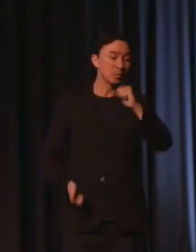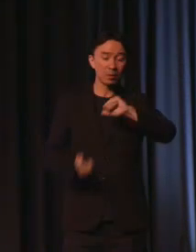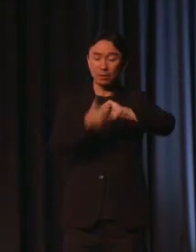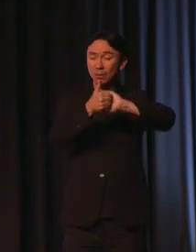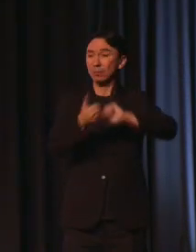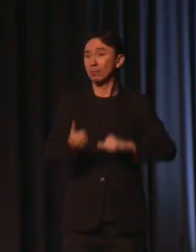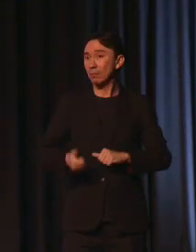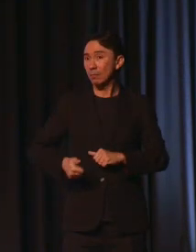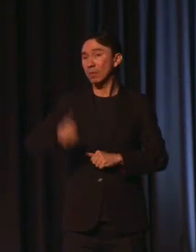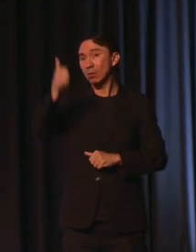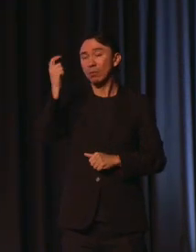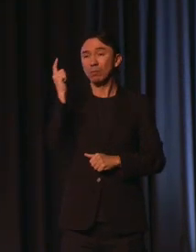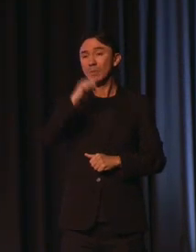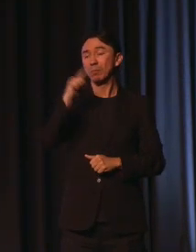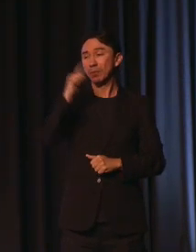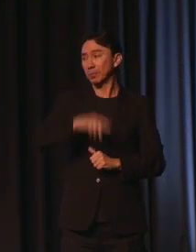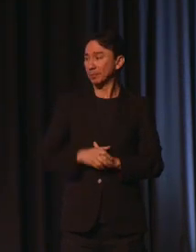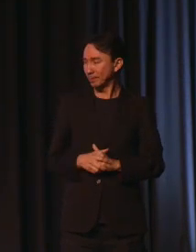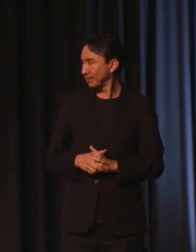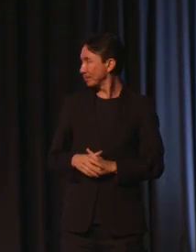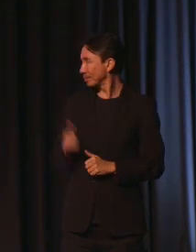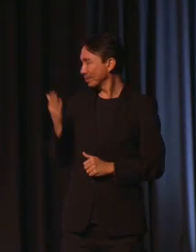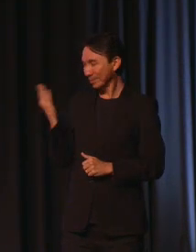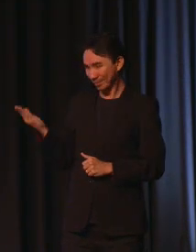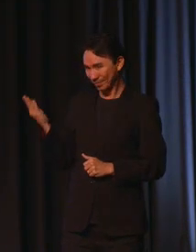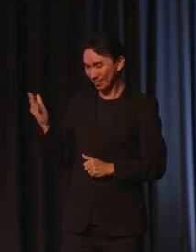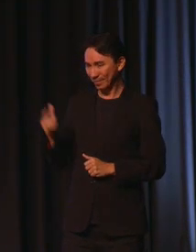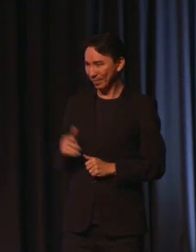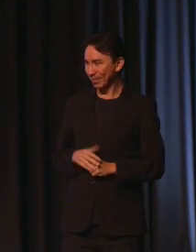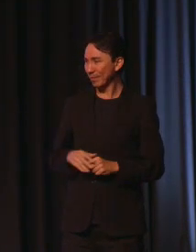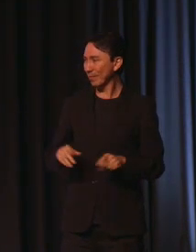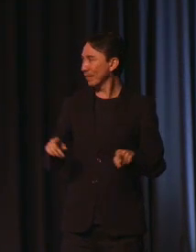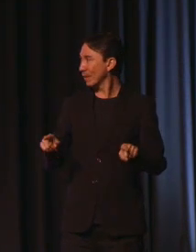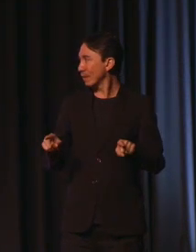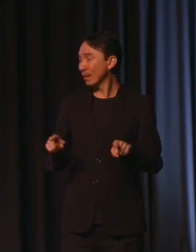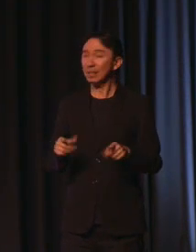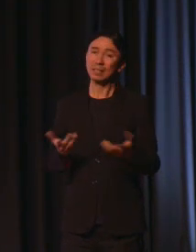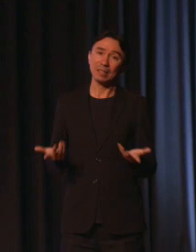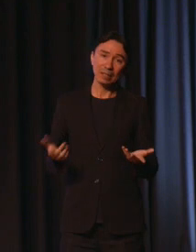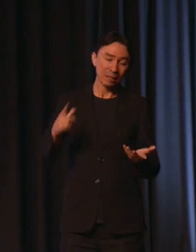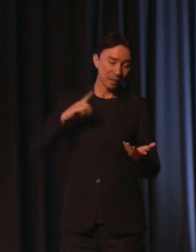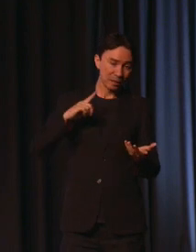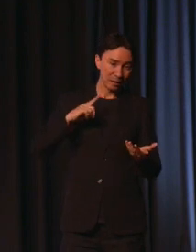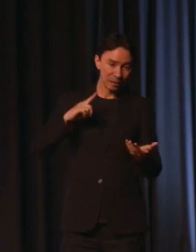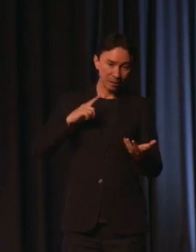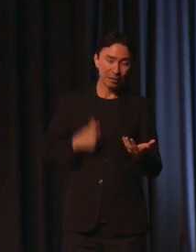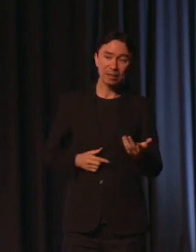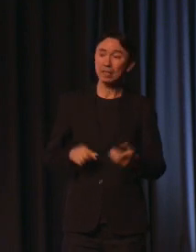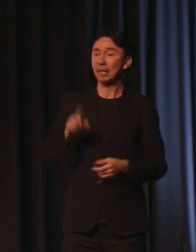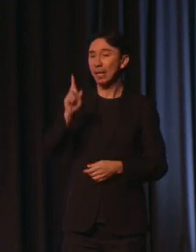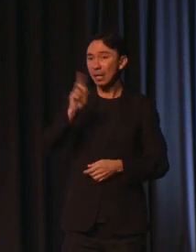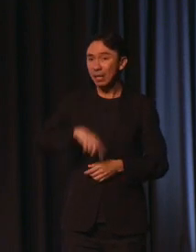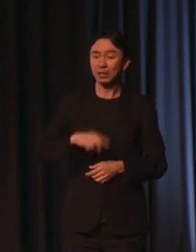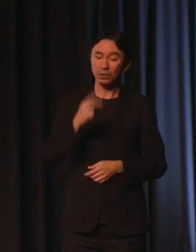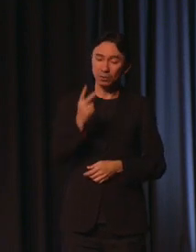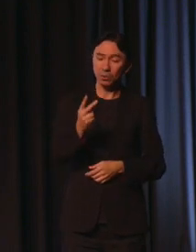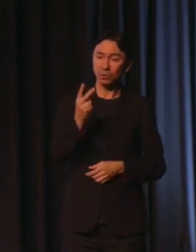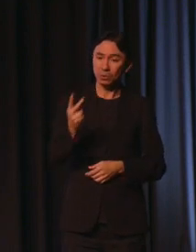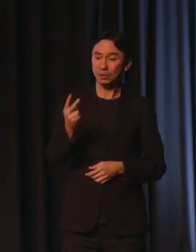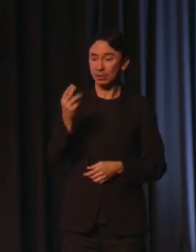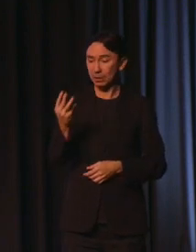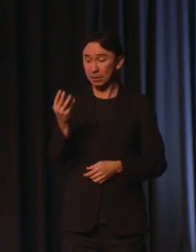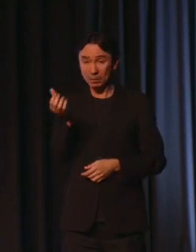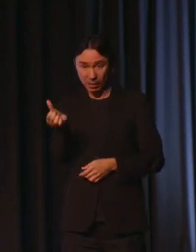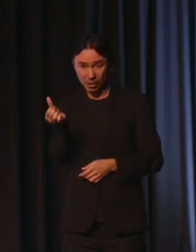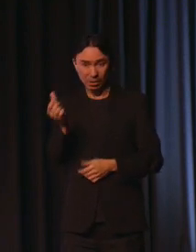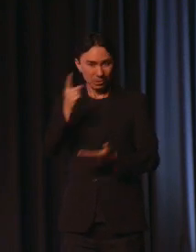processos. Aqui o doutor Eric falou, vou falar rapidamente, o sistema, então, ele veio a partir do Acórdão 2236, que foi possível